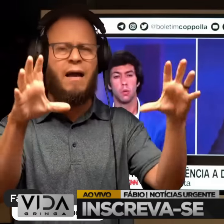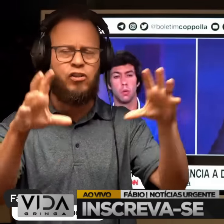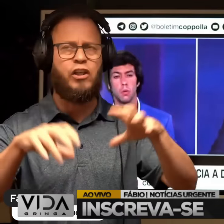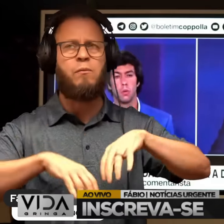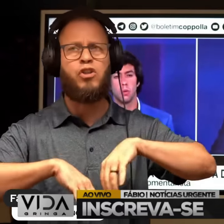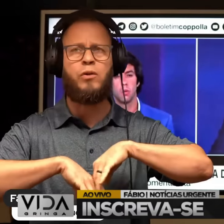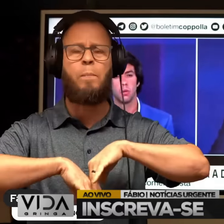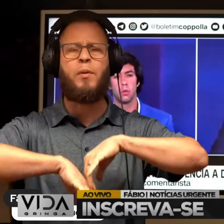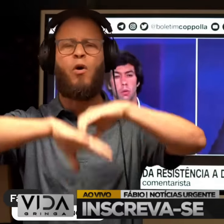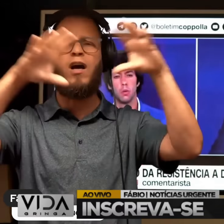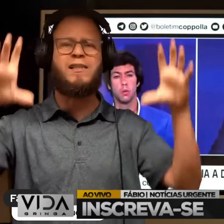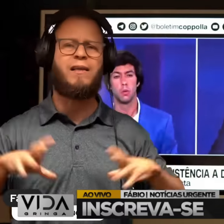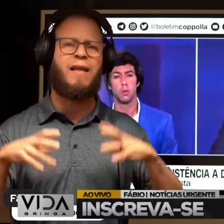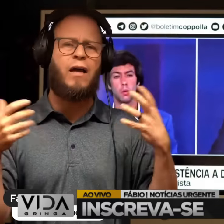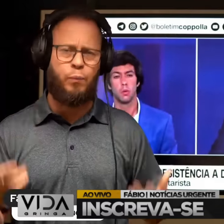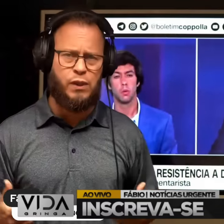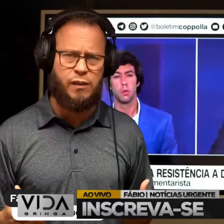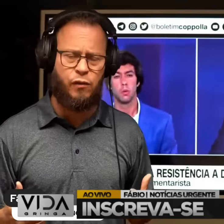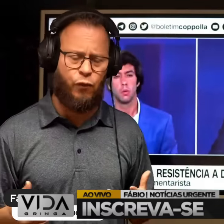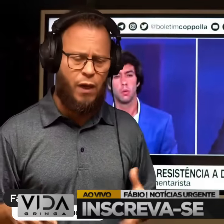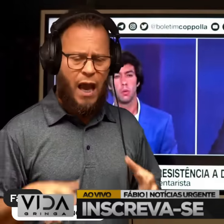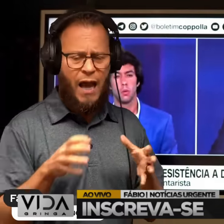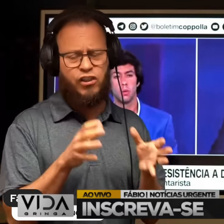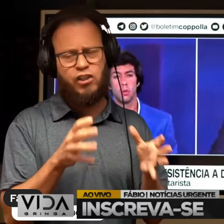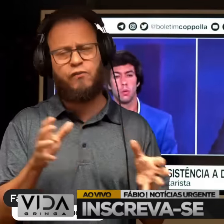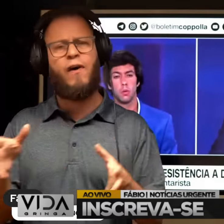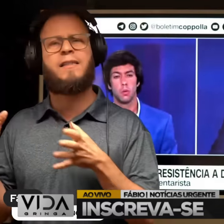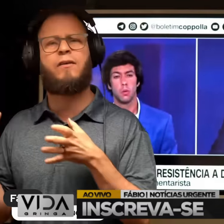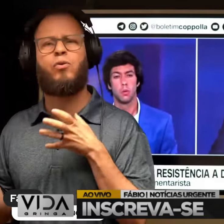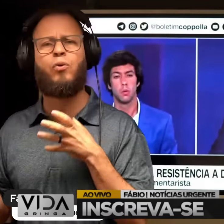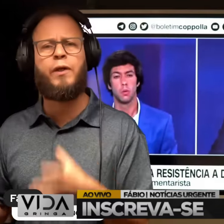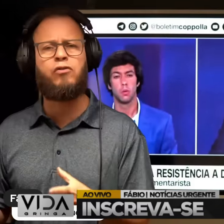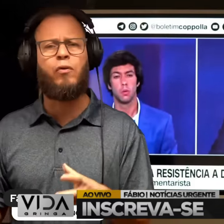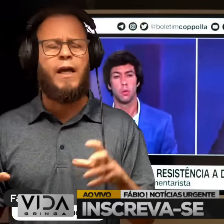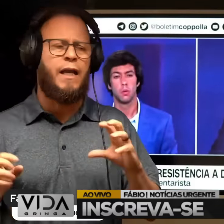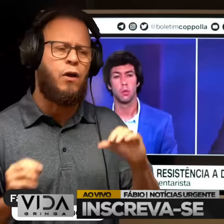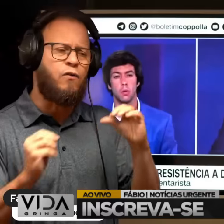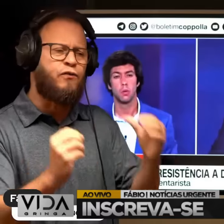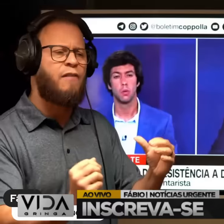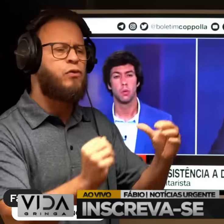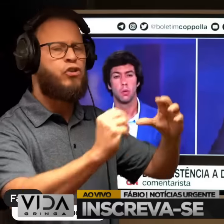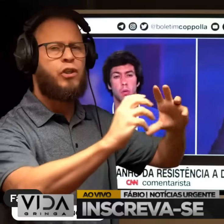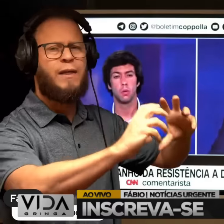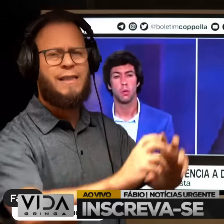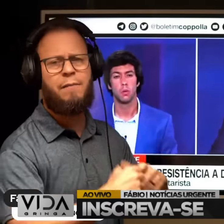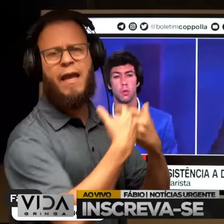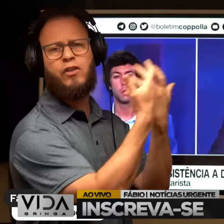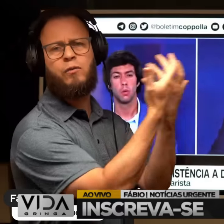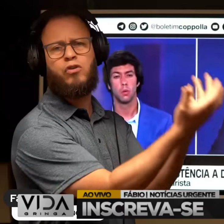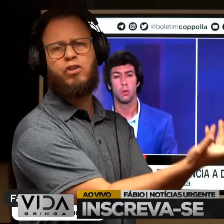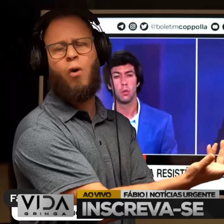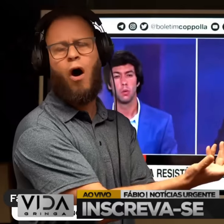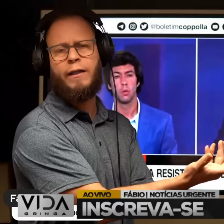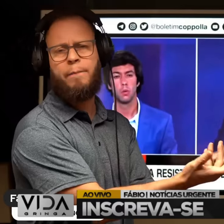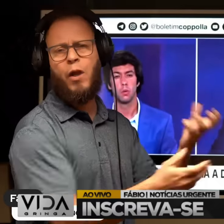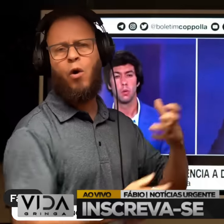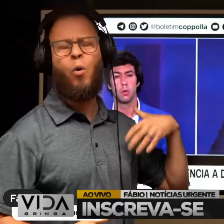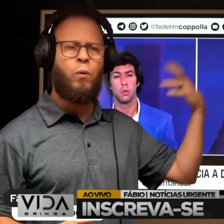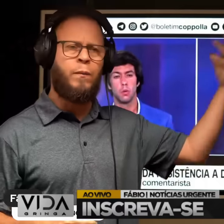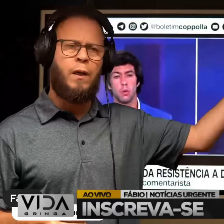ainda, digamos que no pior cenário possível, a gente faça tudo isso e o Flávio Dino a si mesmo se